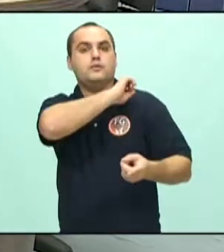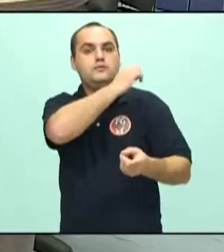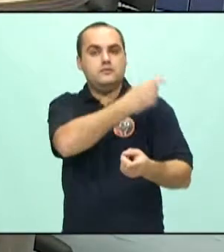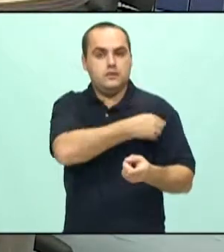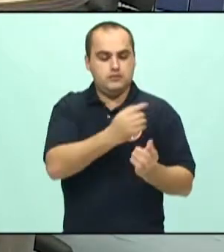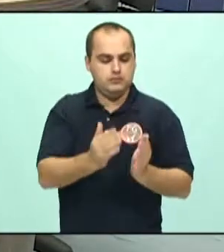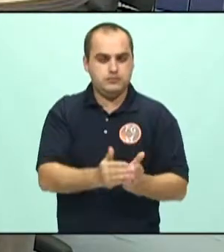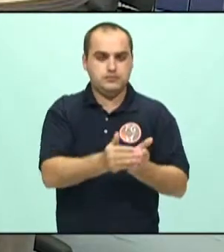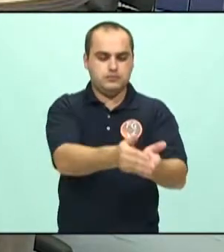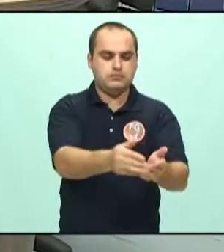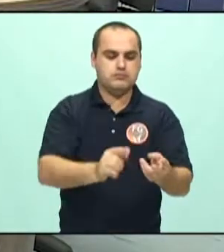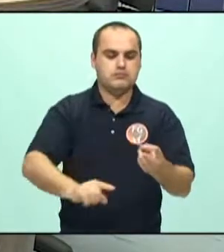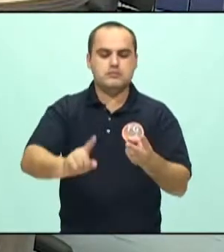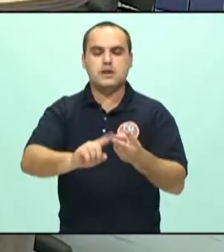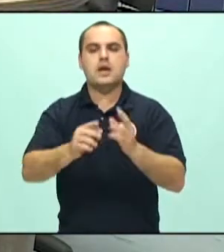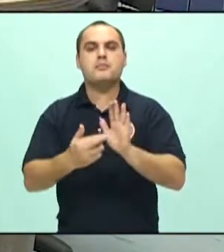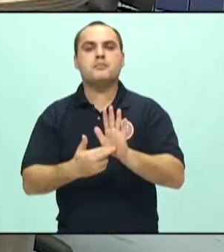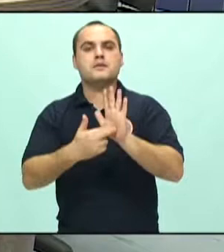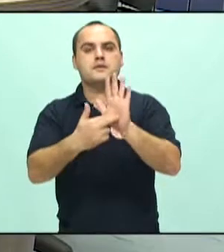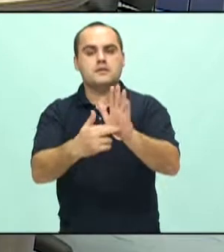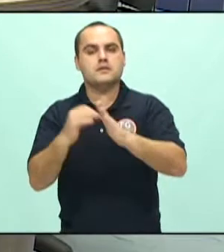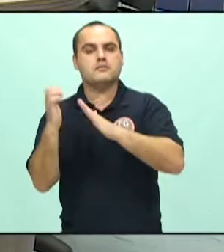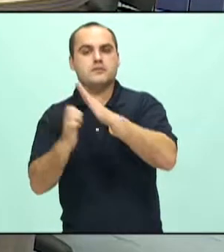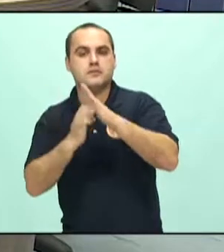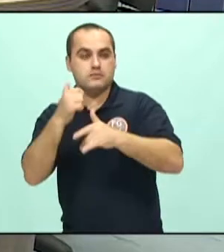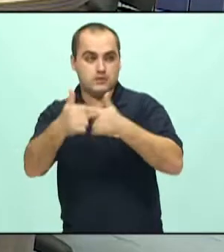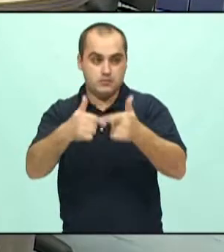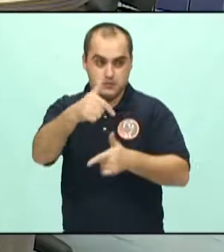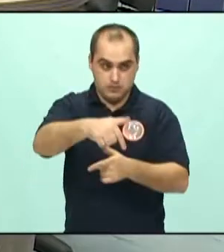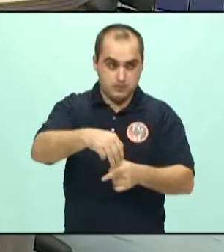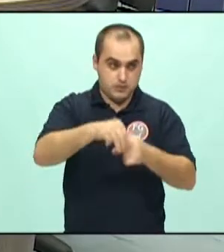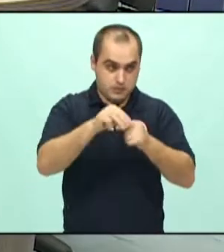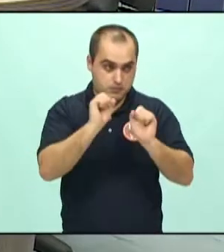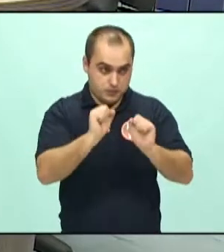representantes dos empresários que trabalham aqui no município.